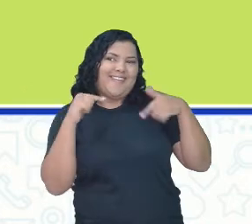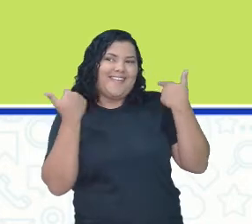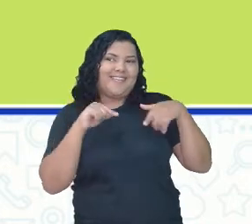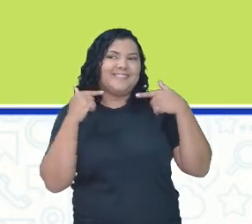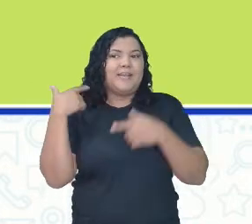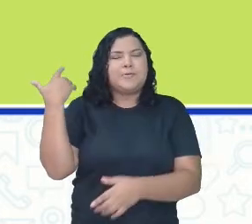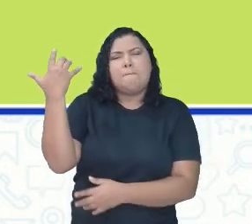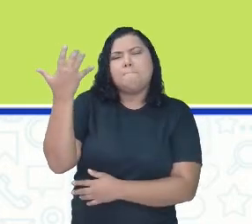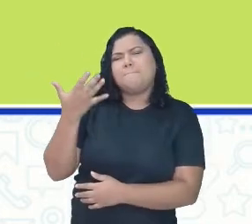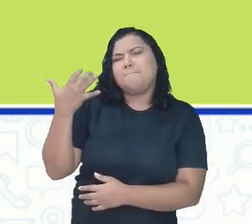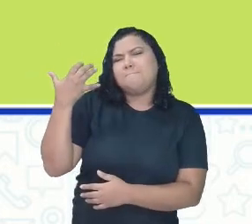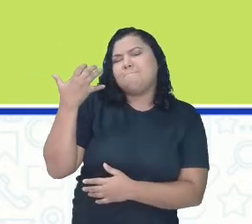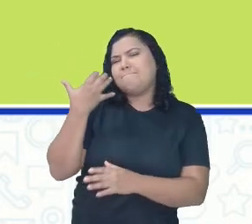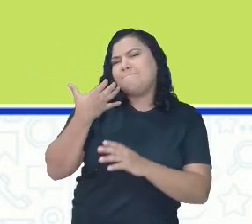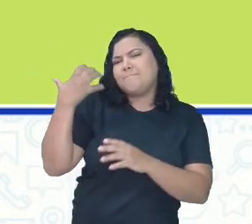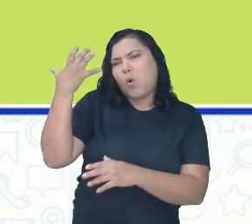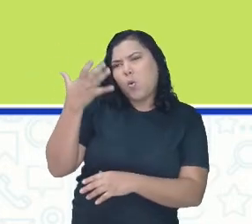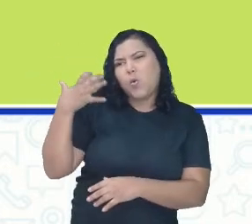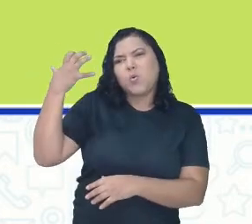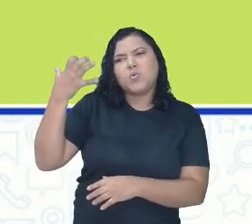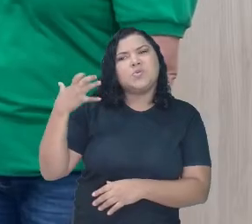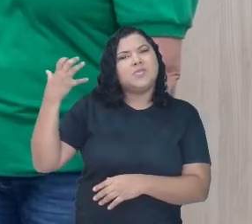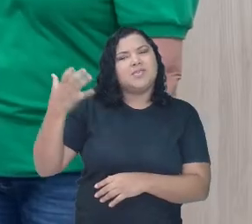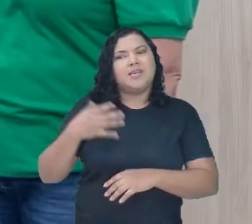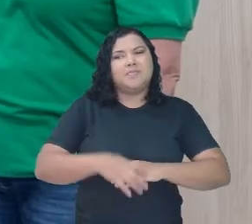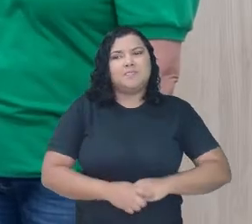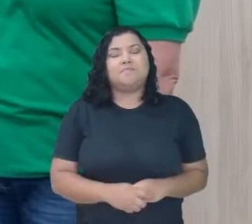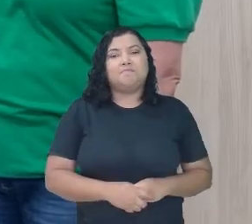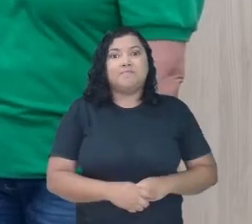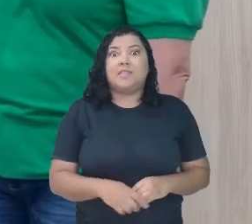humorísticos, musicais e esportivos.